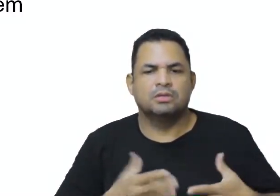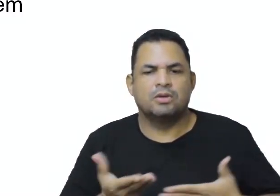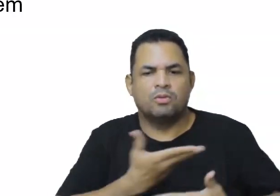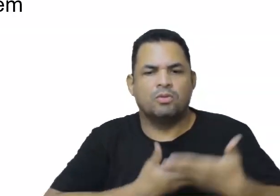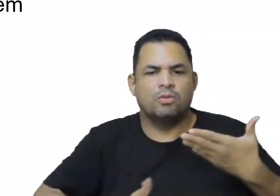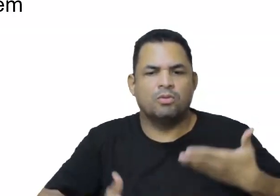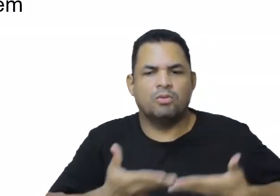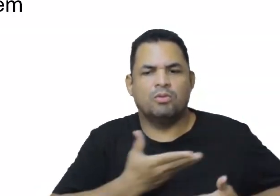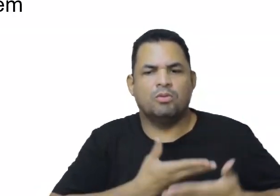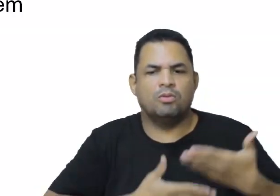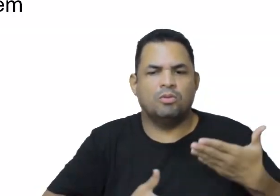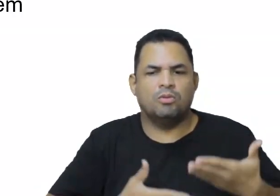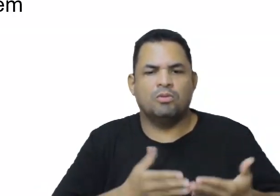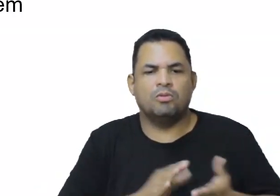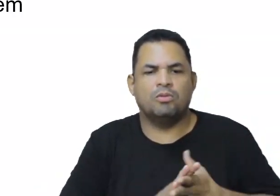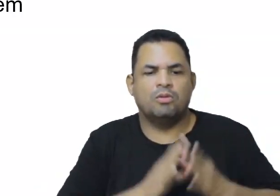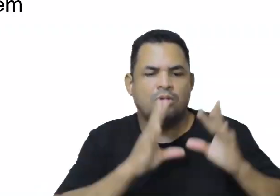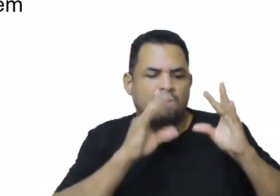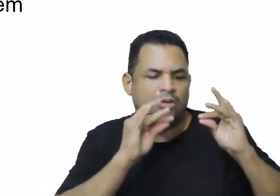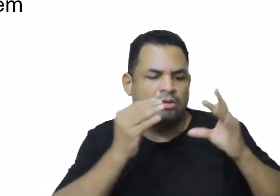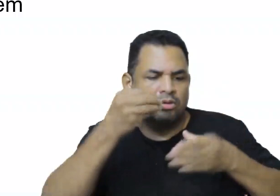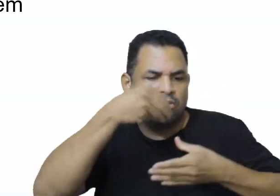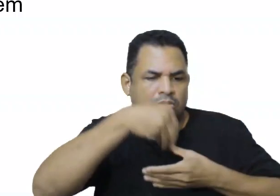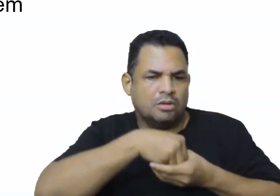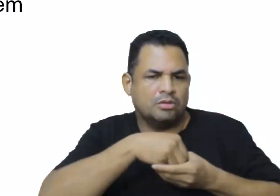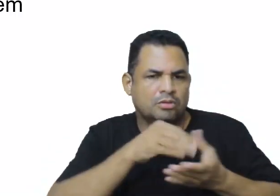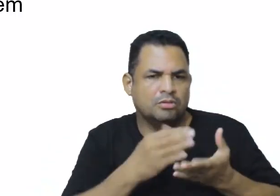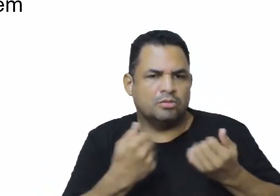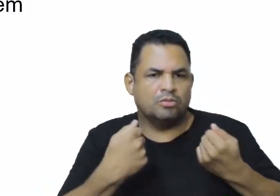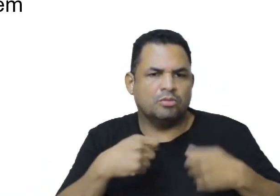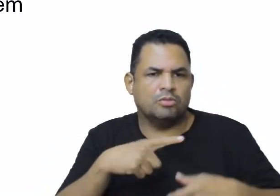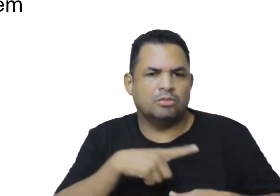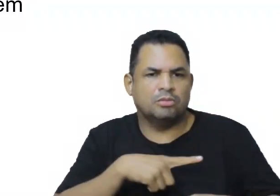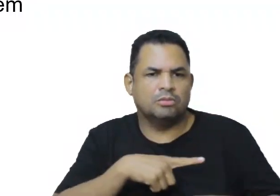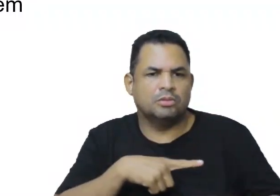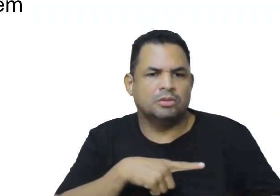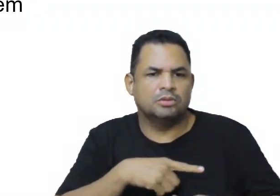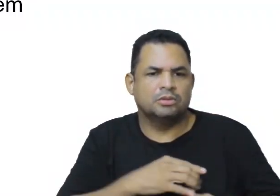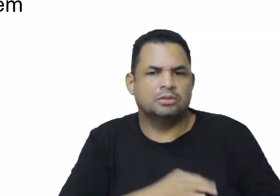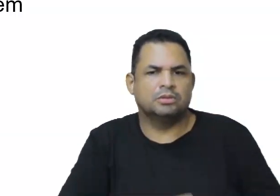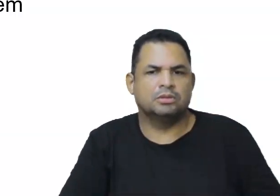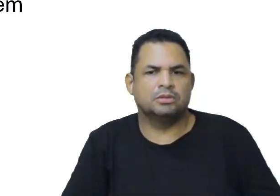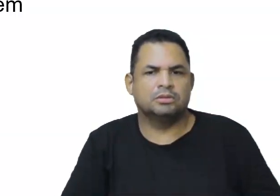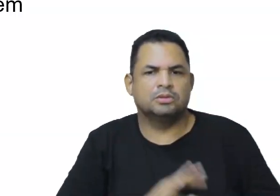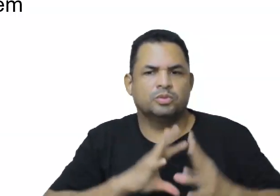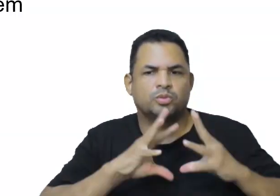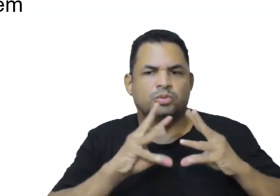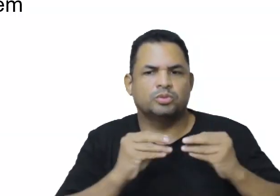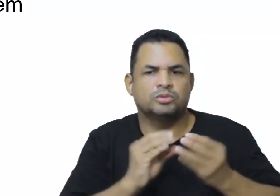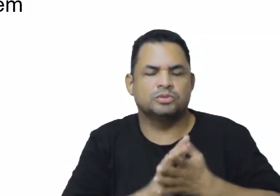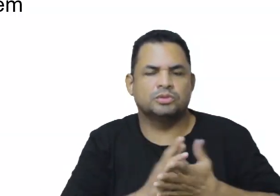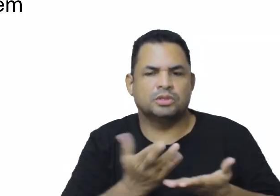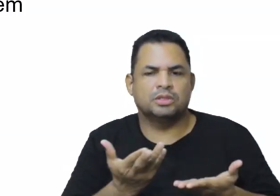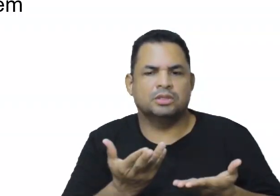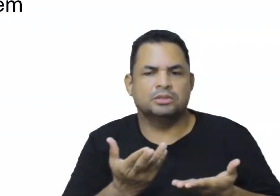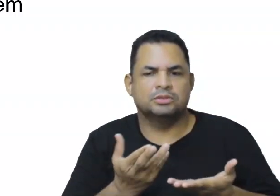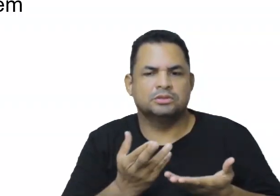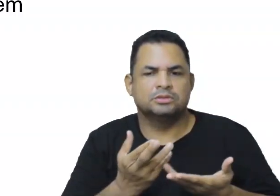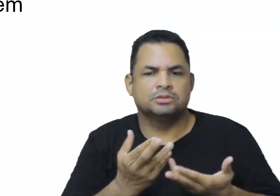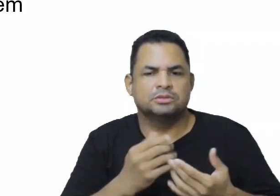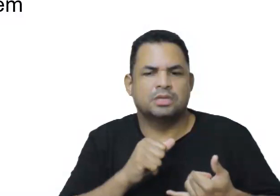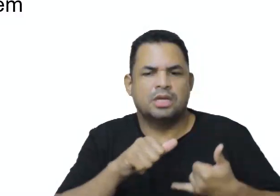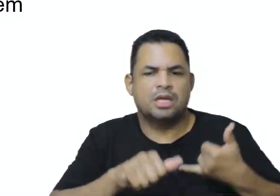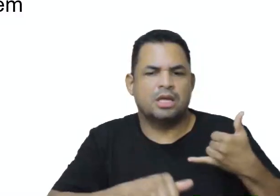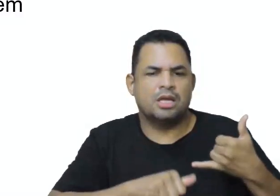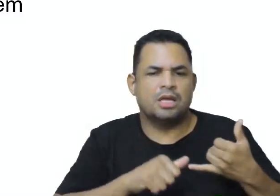interagir com o líquido que está dentro dele, pode dar soluço nele, enfim, né? Todas essas reações